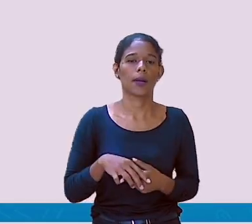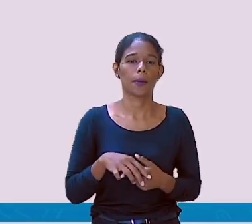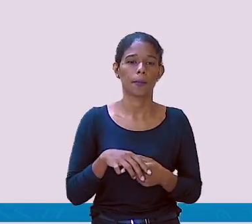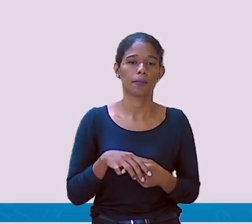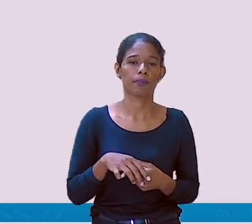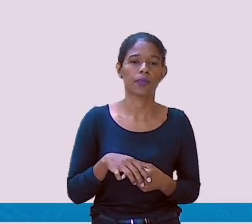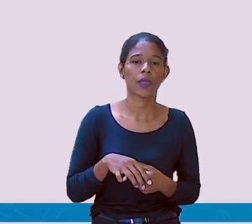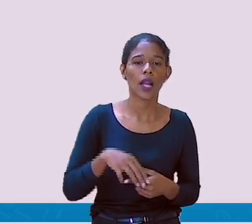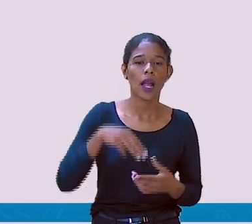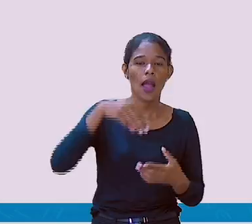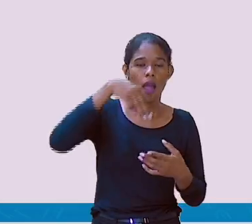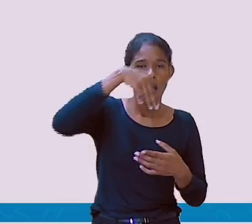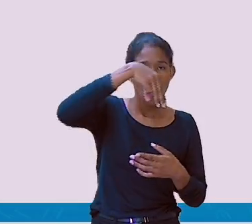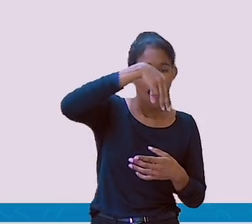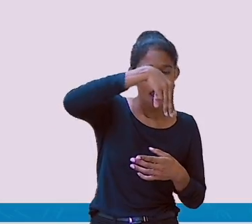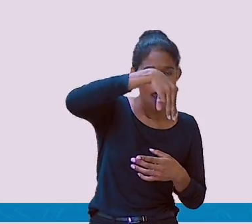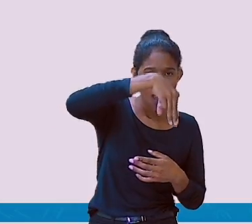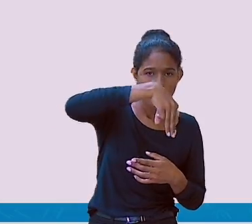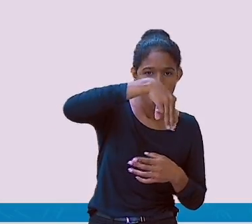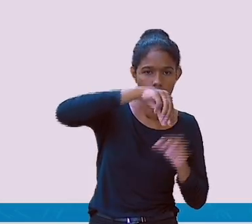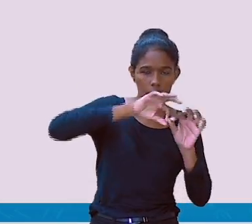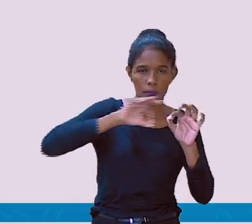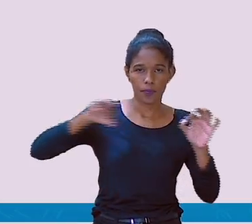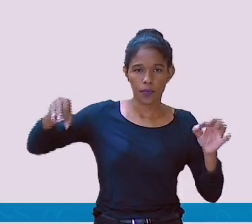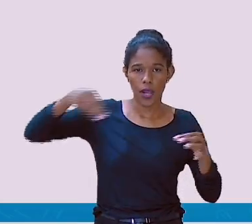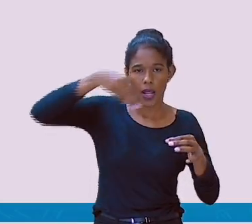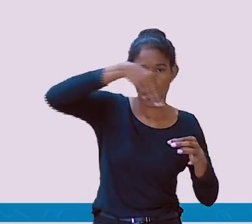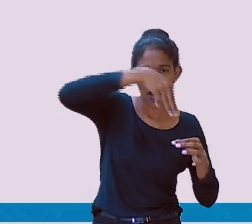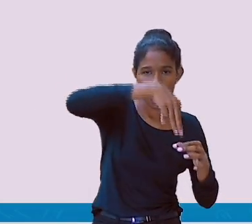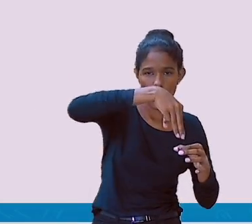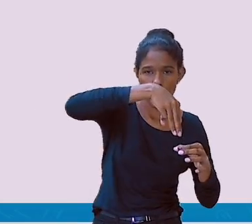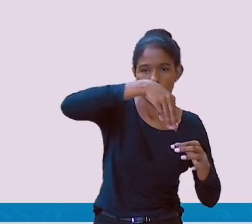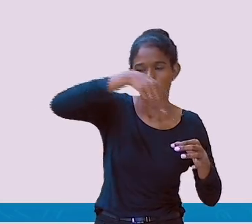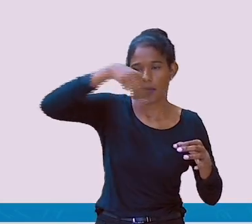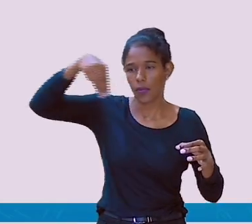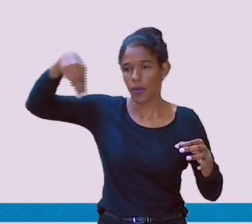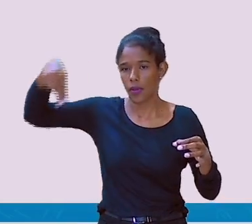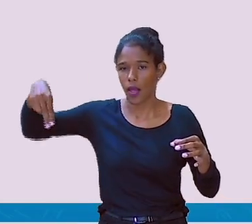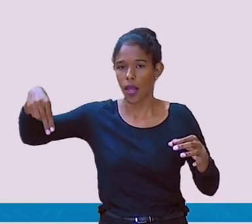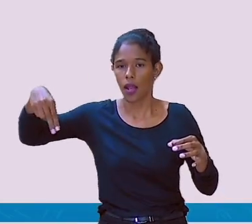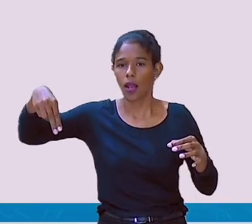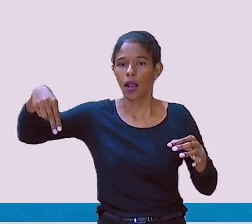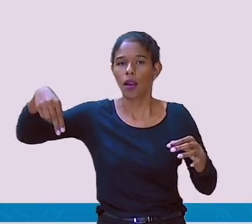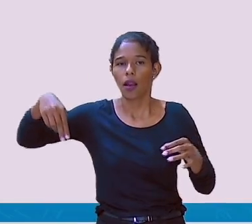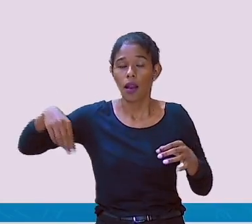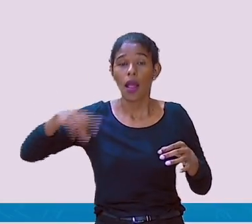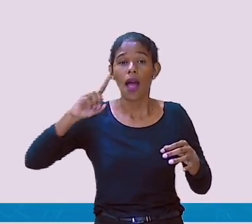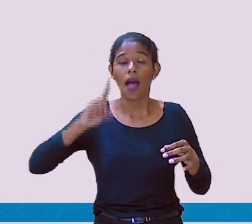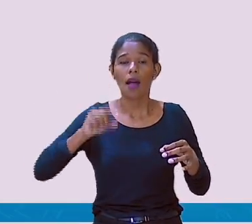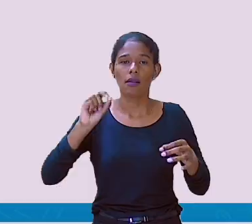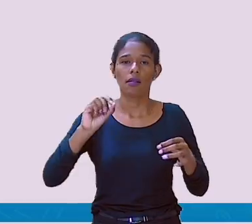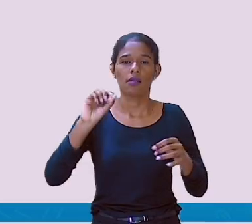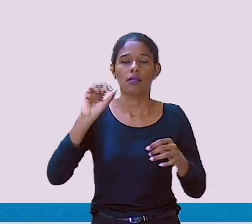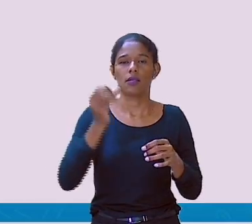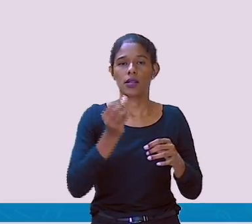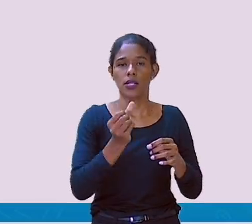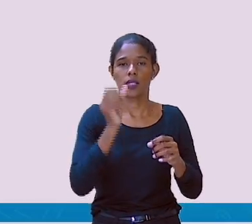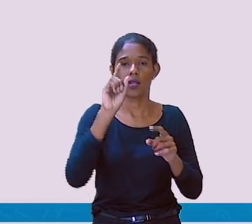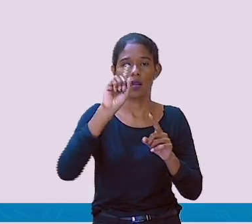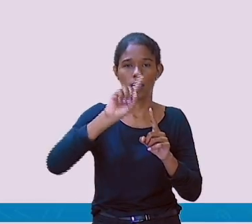equivale a 6 vezes a medida do segmento RS. Ou seja,